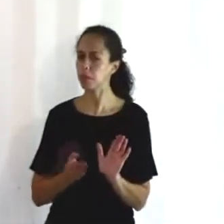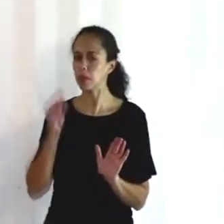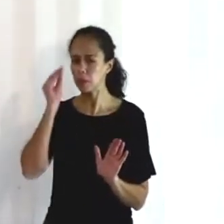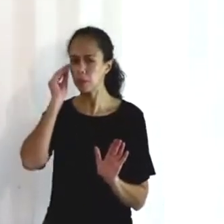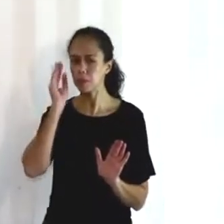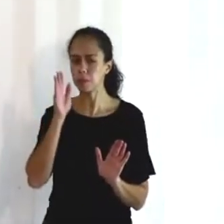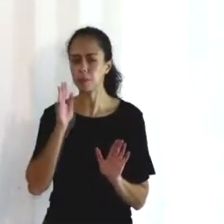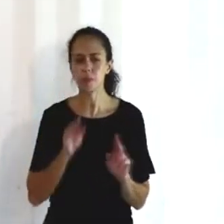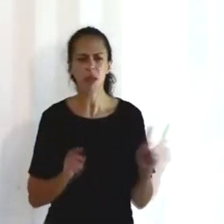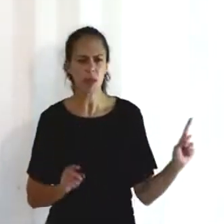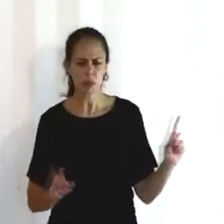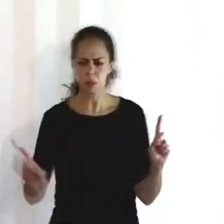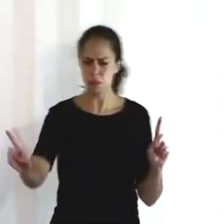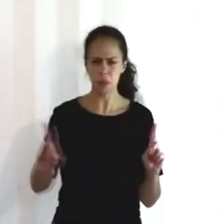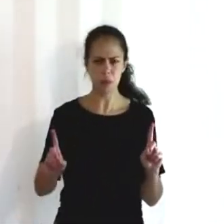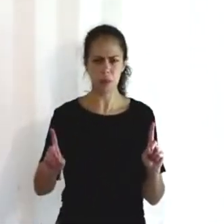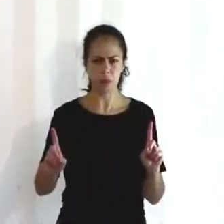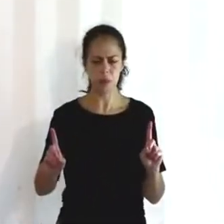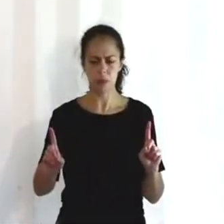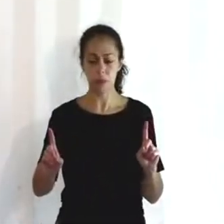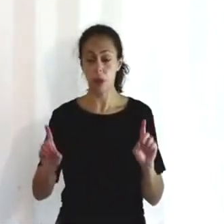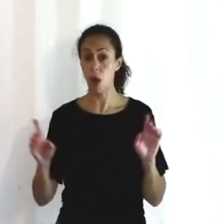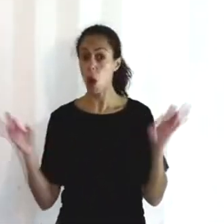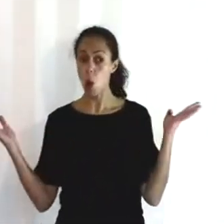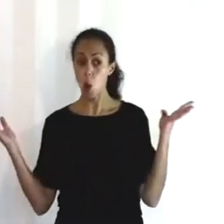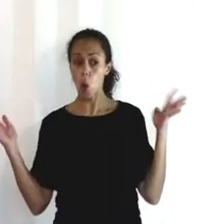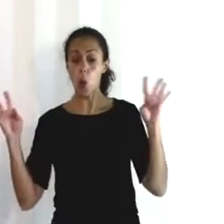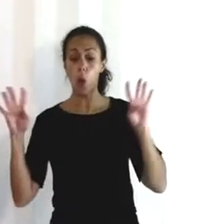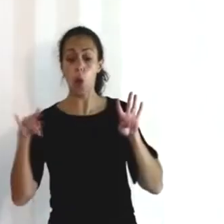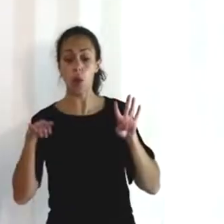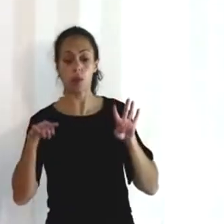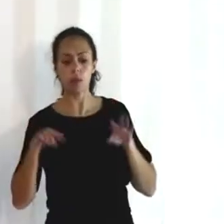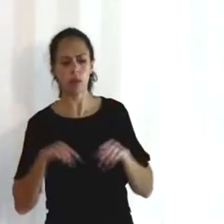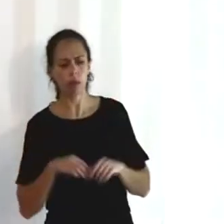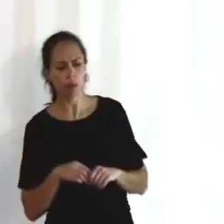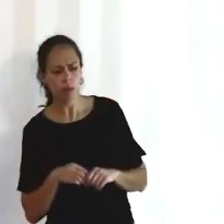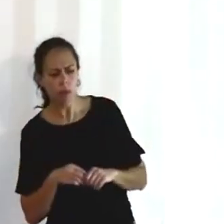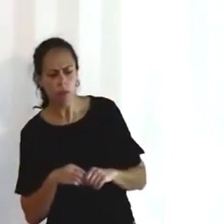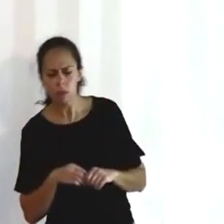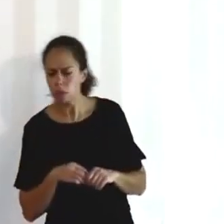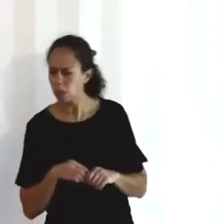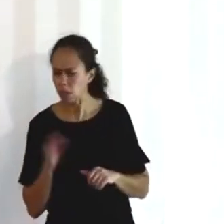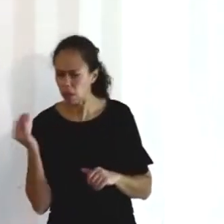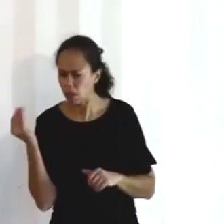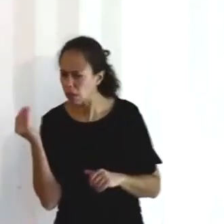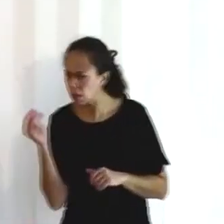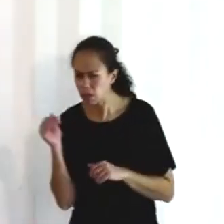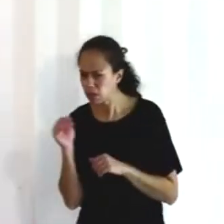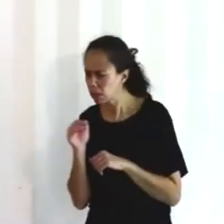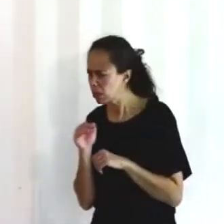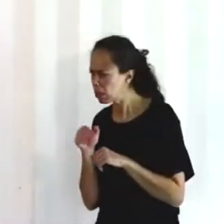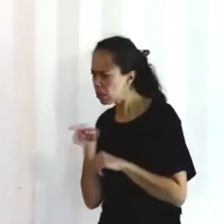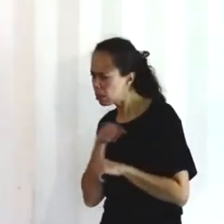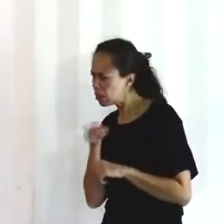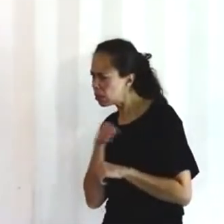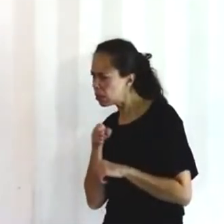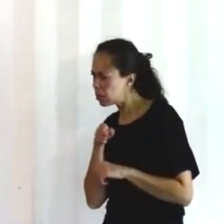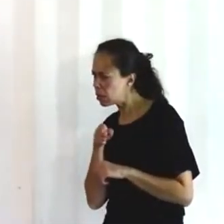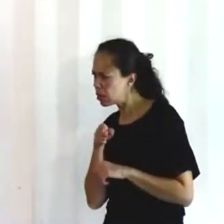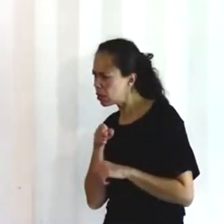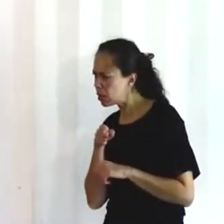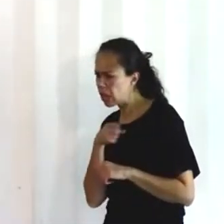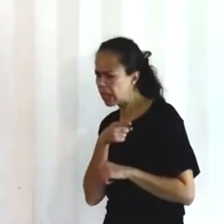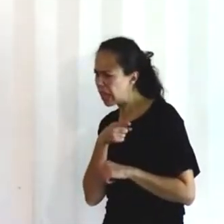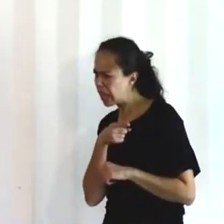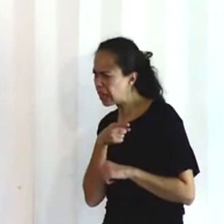olhando, e lembraram, deixa eu ver, esse aqui não é aquele que devia 10.000 denários ao rei? Esse aqui não era um dos